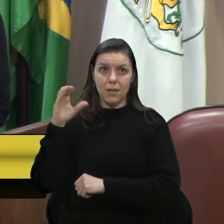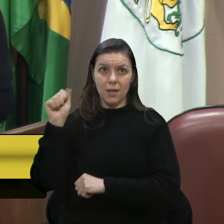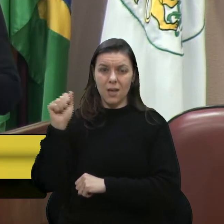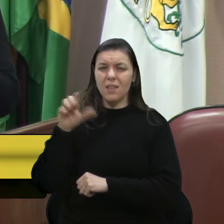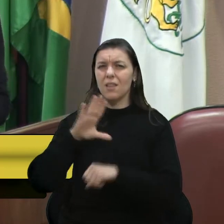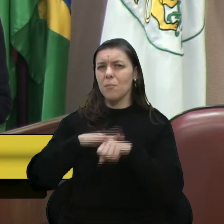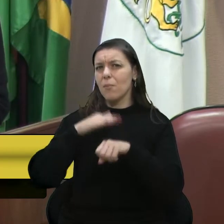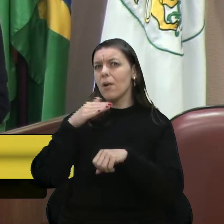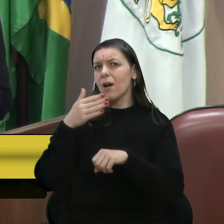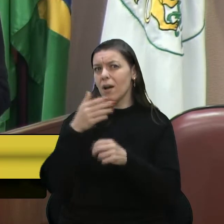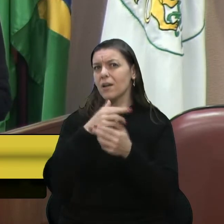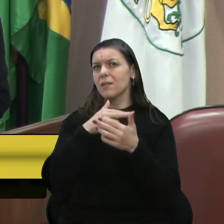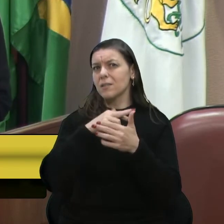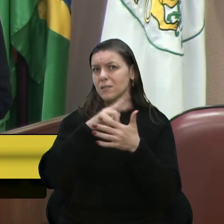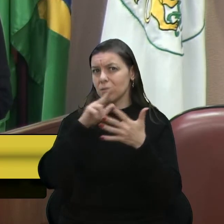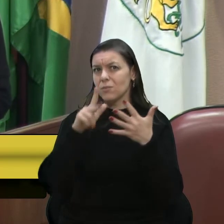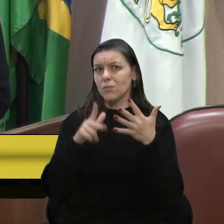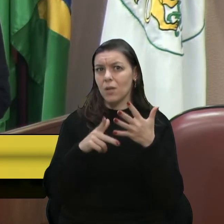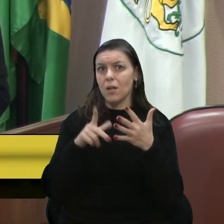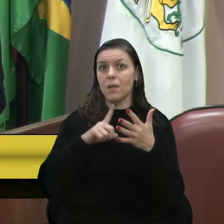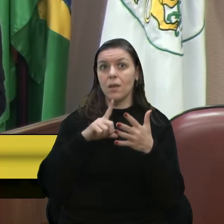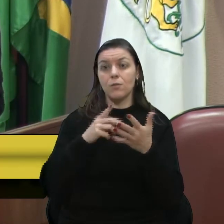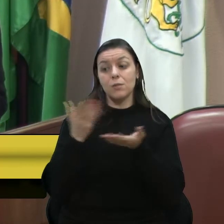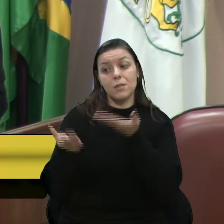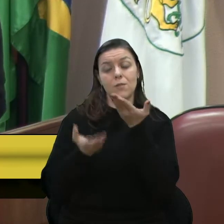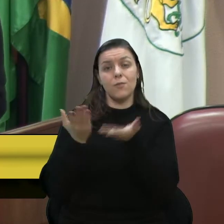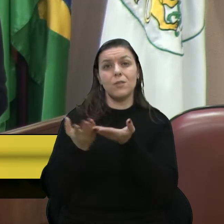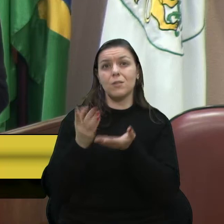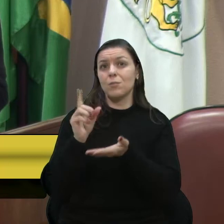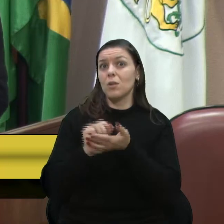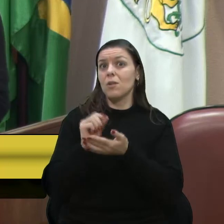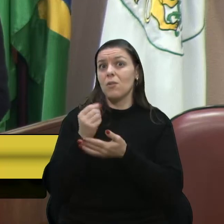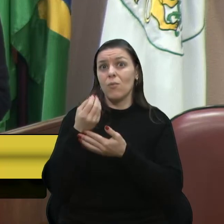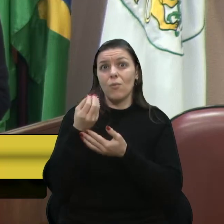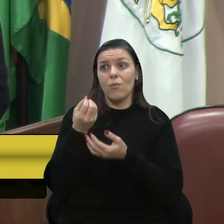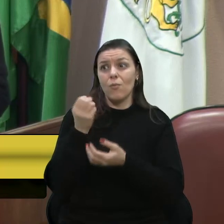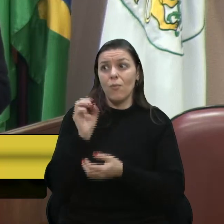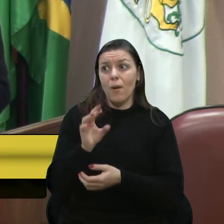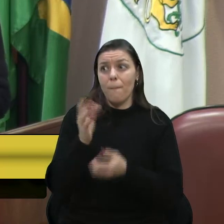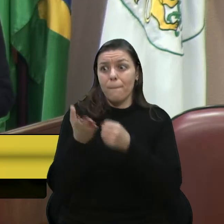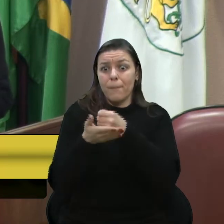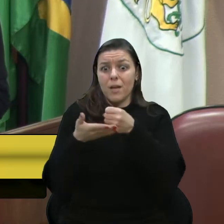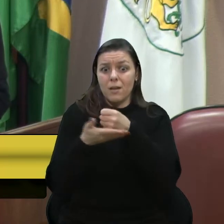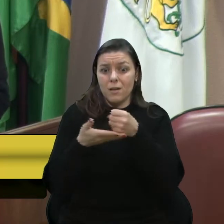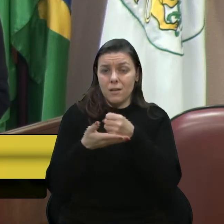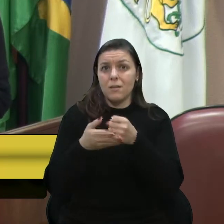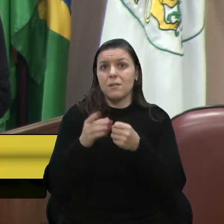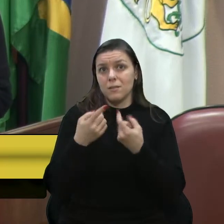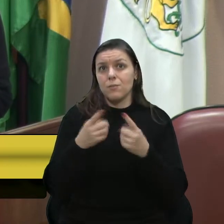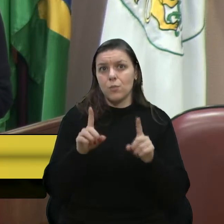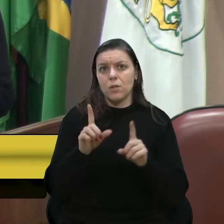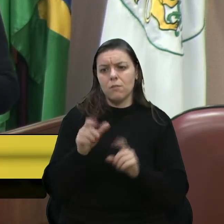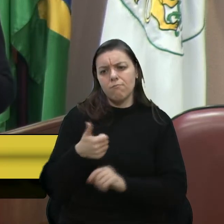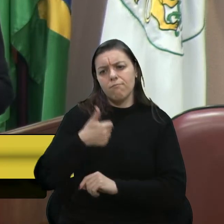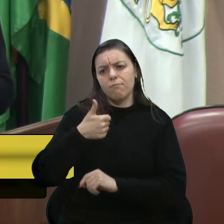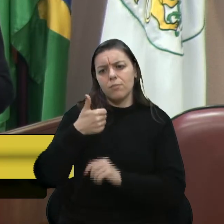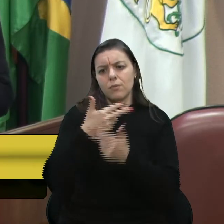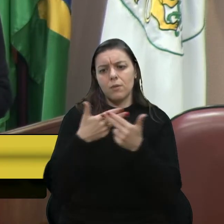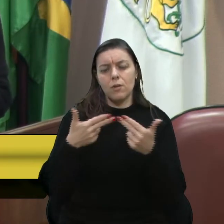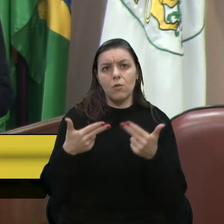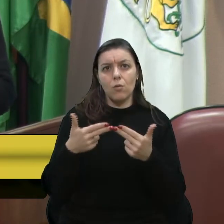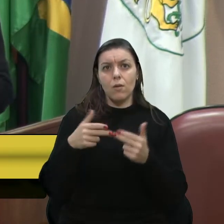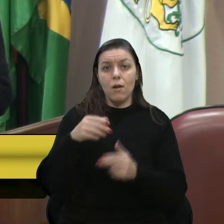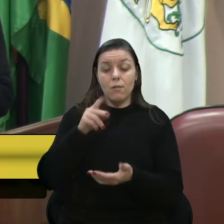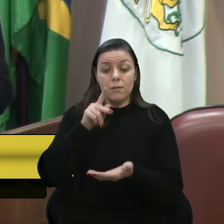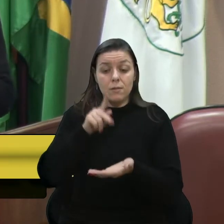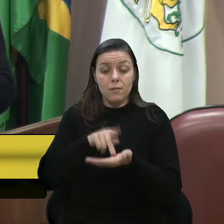aqui, para início, é o serviço mínimo. É o suficiente? Não. Mas já é um bom primeiro passo. Já é a